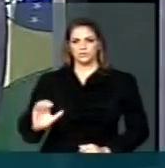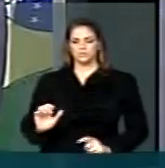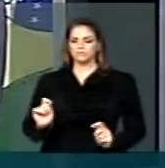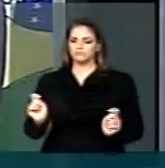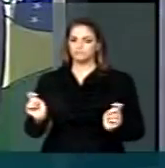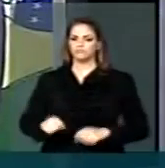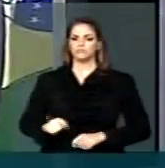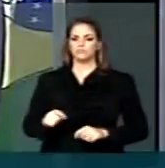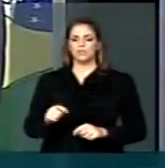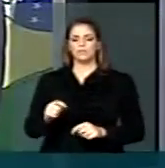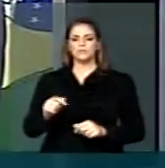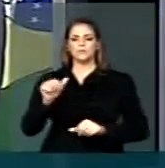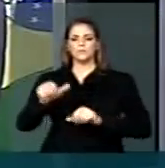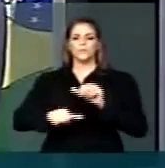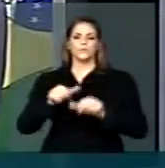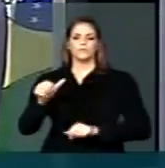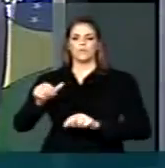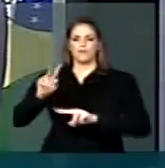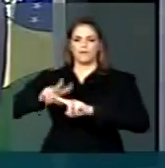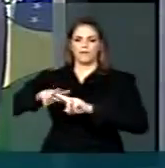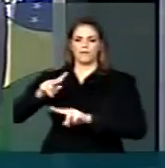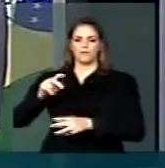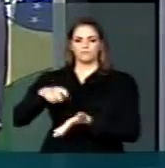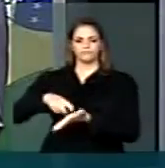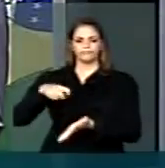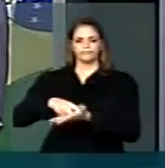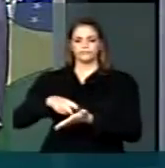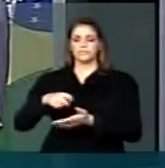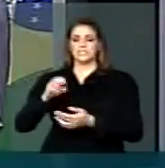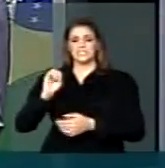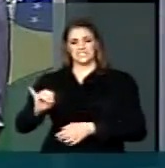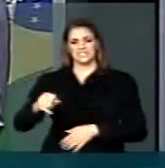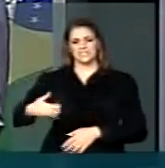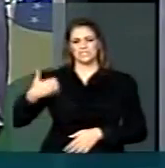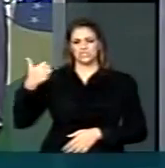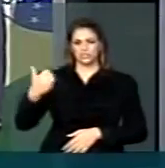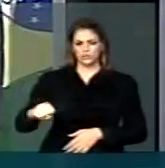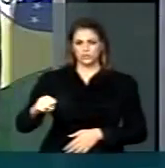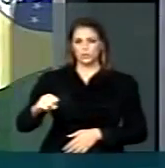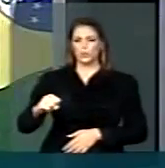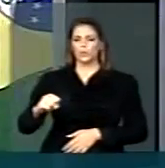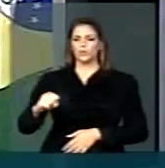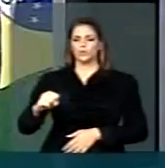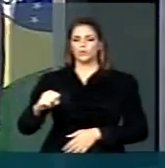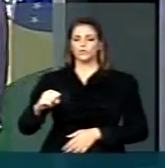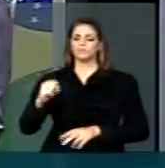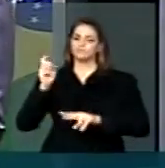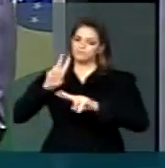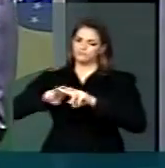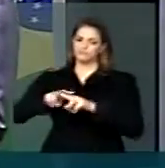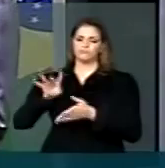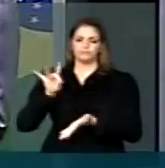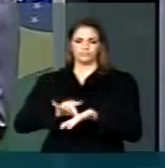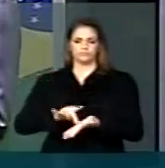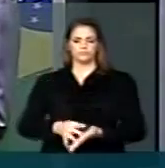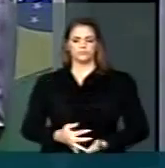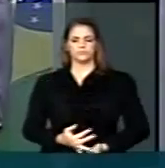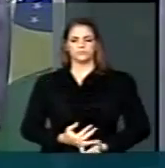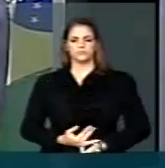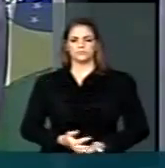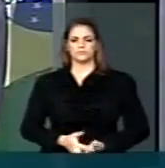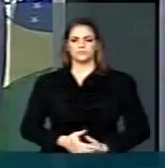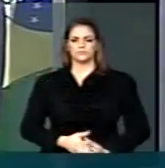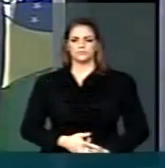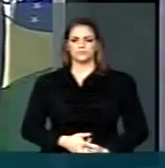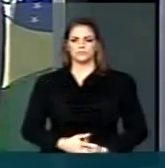medidas socioeducativas aos infratores que atingirem a maioridade penal, dentre outras providências. Embora tenha